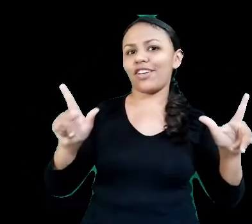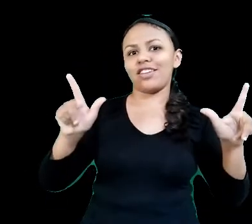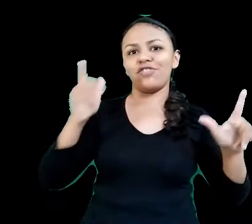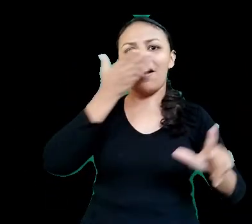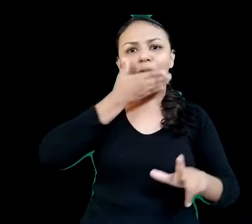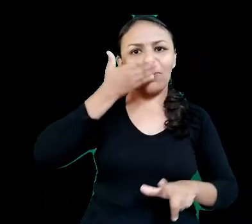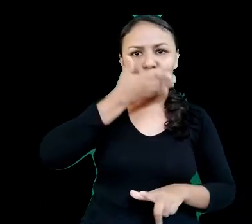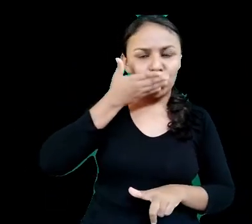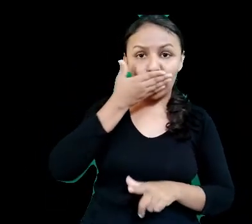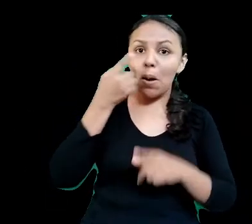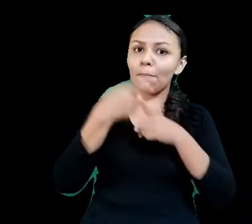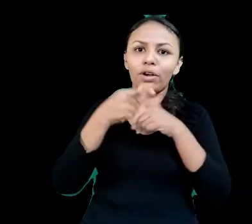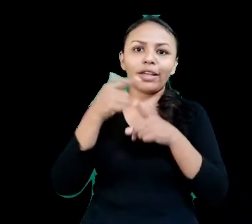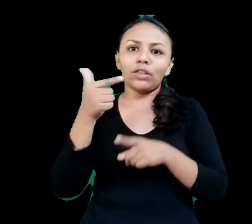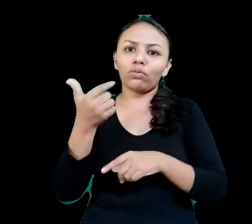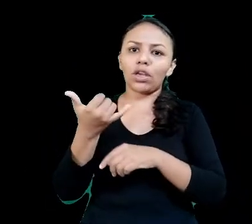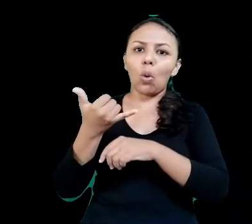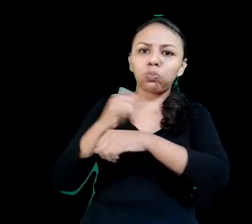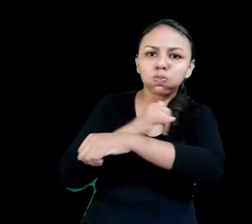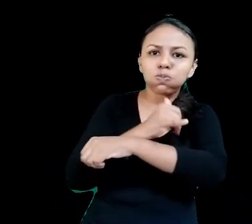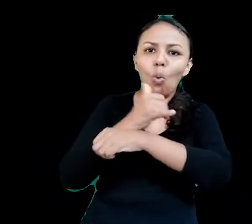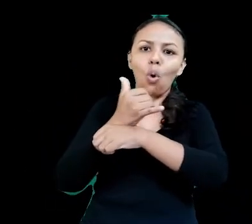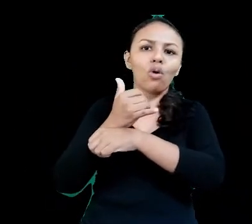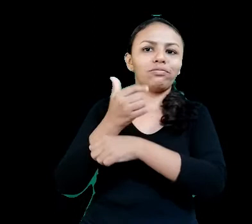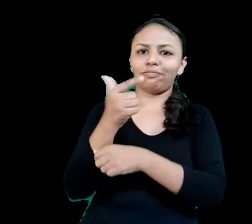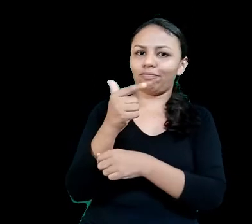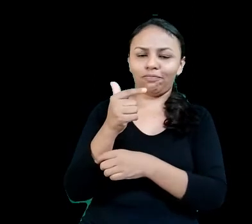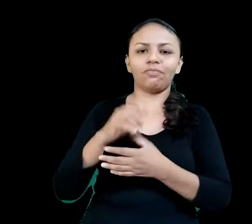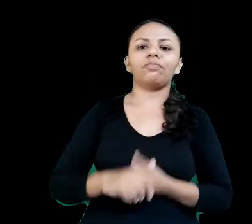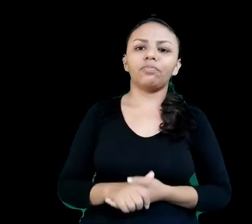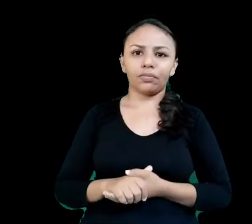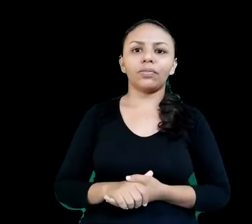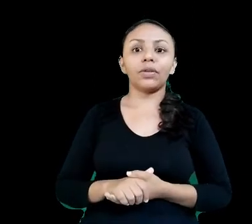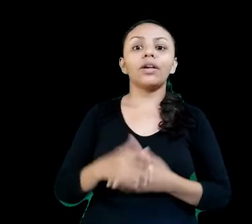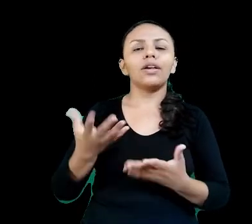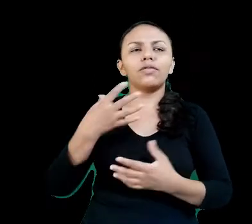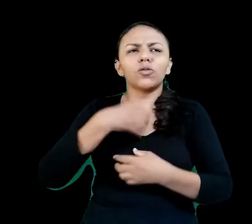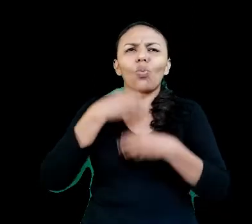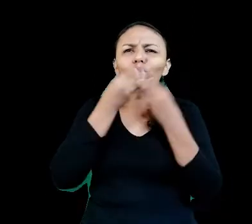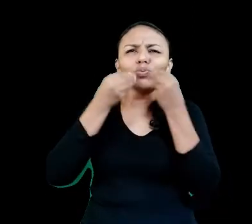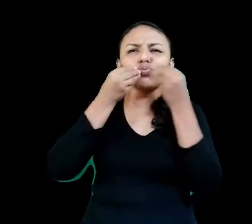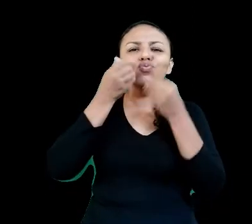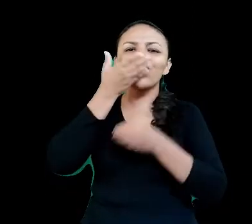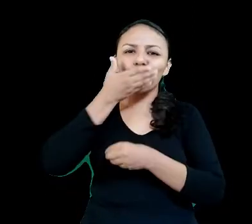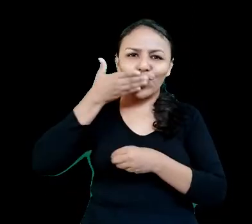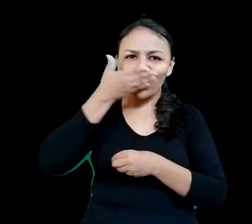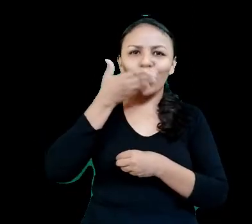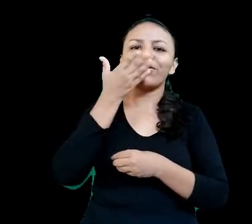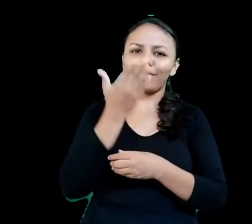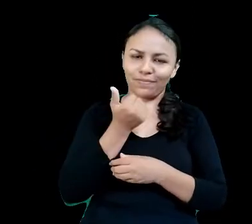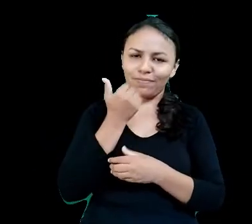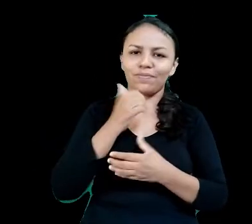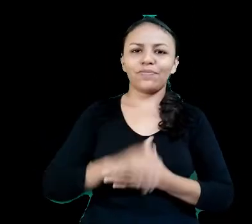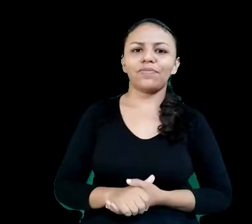um valor calórico agregado a esse tipo de produto, que conferem sabor doce aos alimentos. E